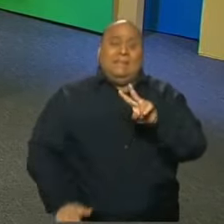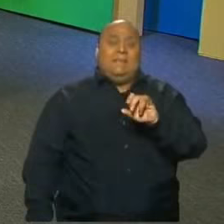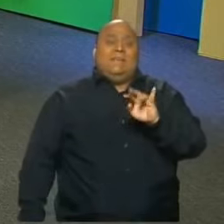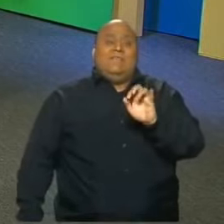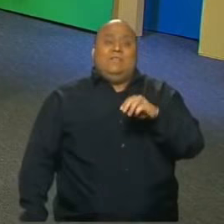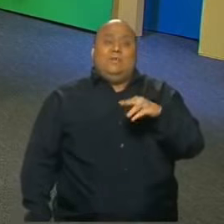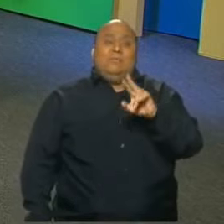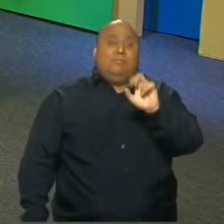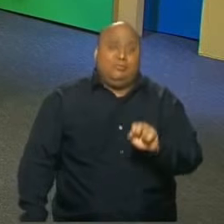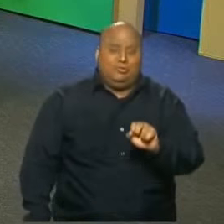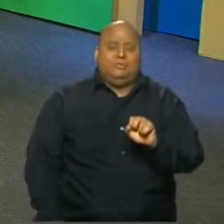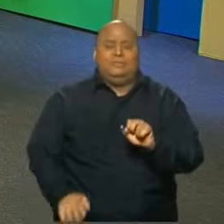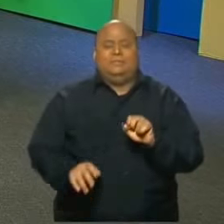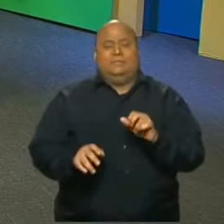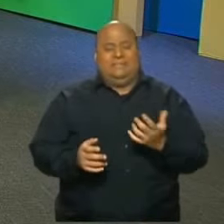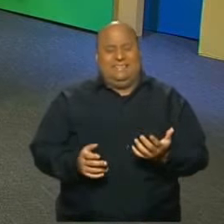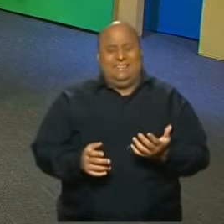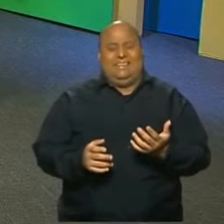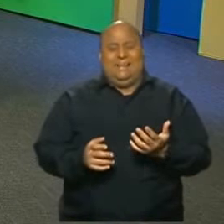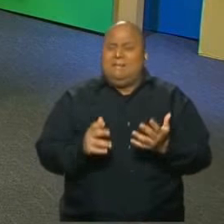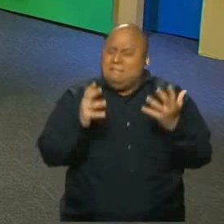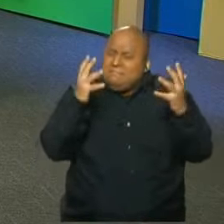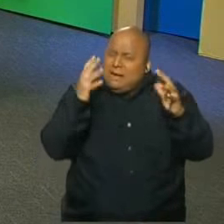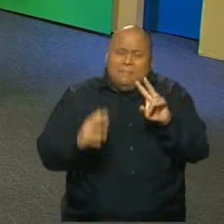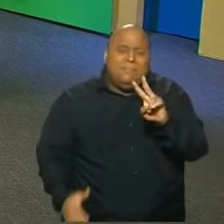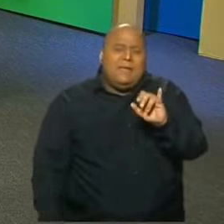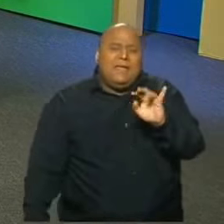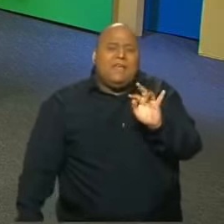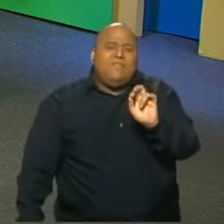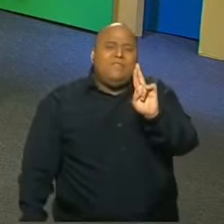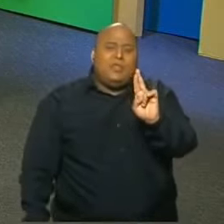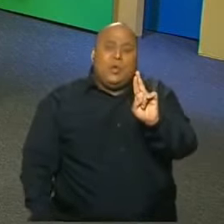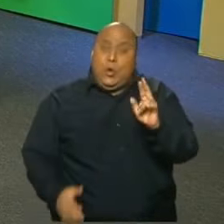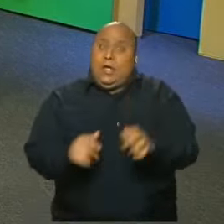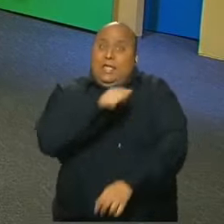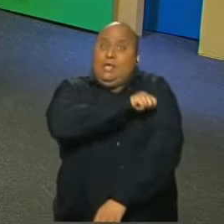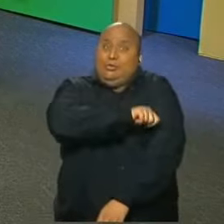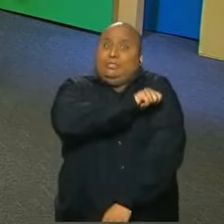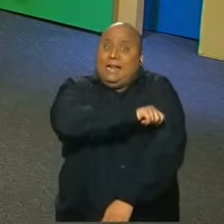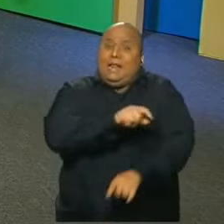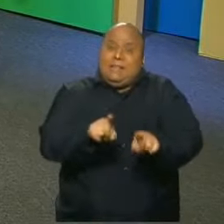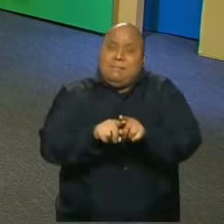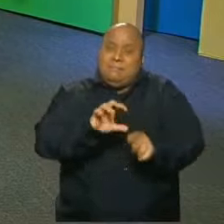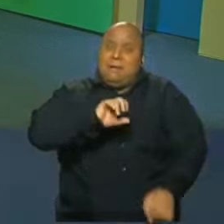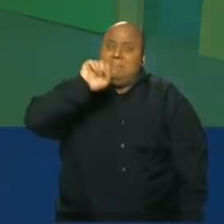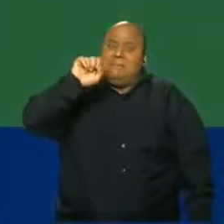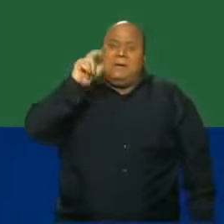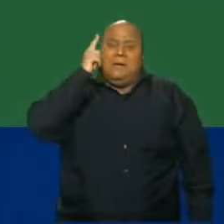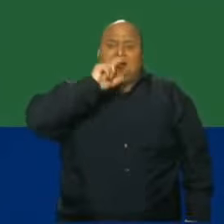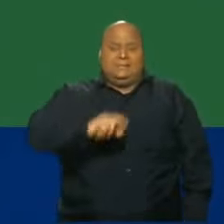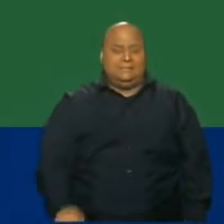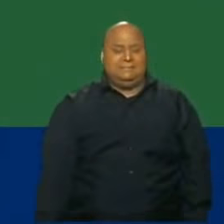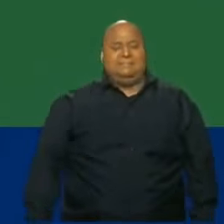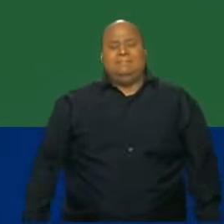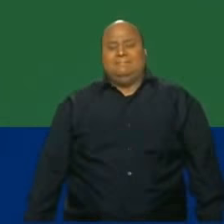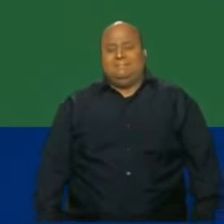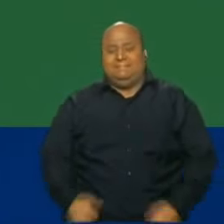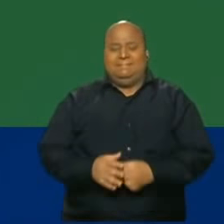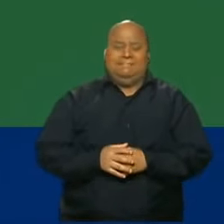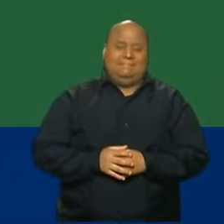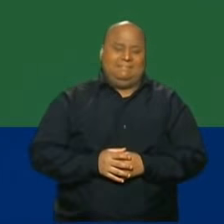Muz, interpretação Vitor Muz e Illy. Parabéns, Vitor Muz. Ei, Rio de Janeiro. Passar os nublados na